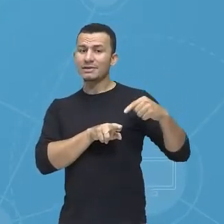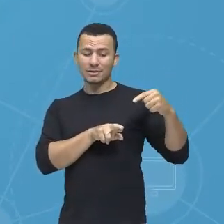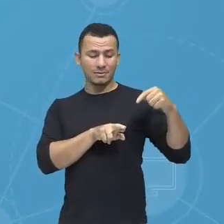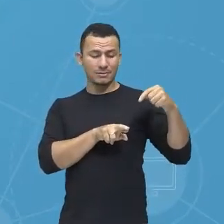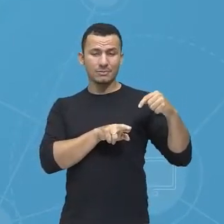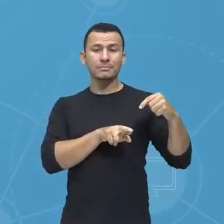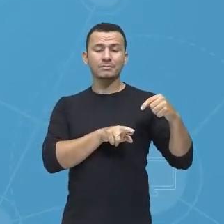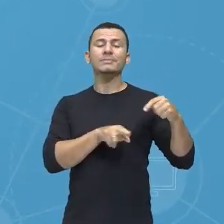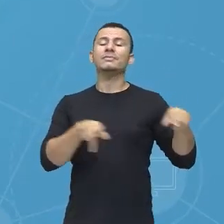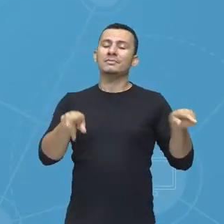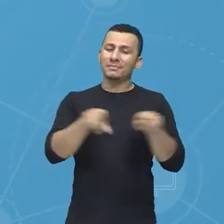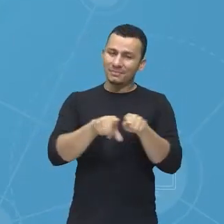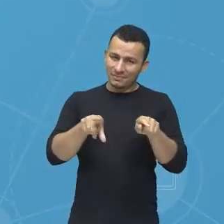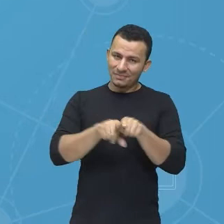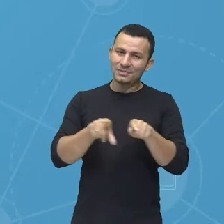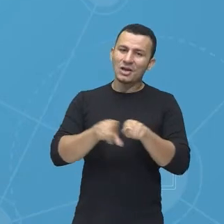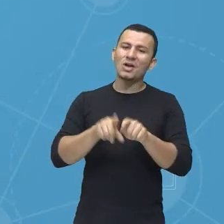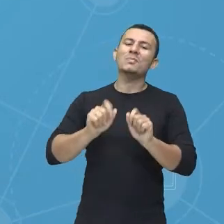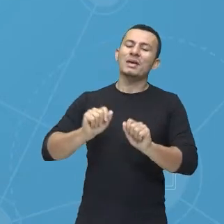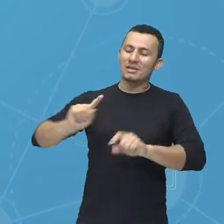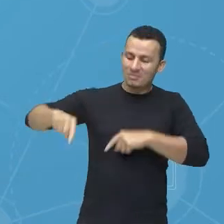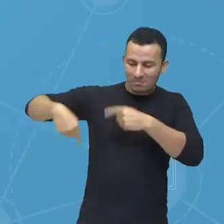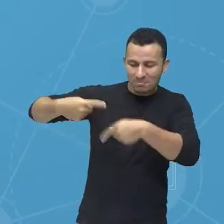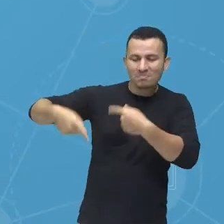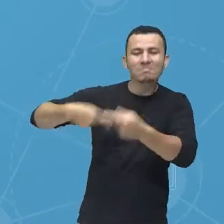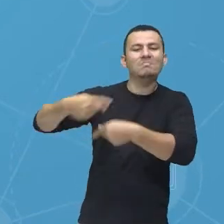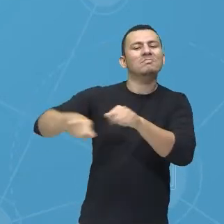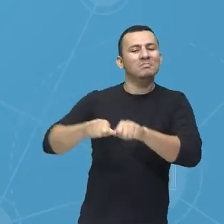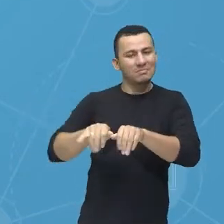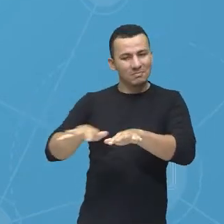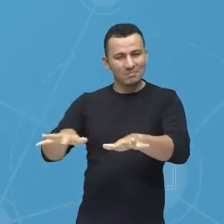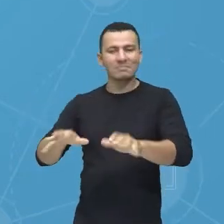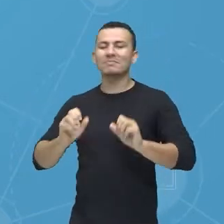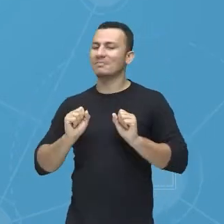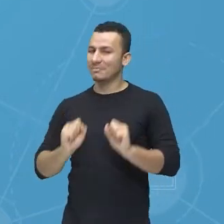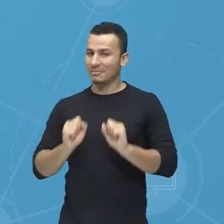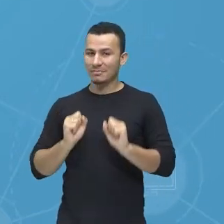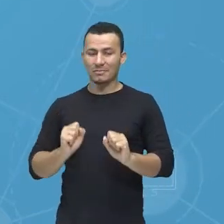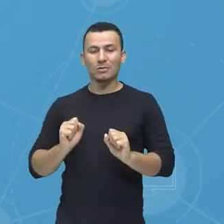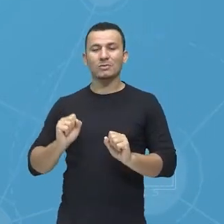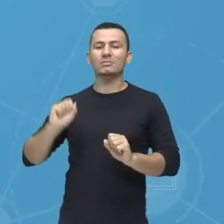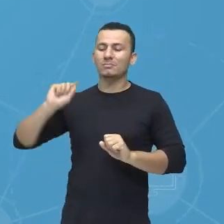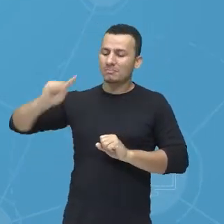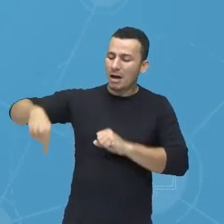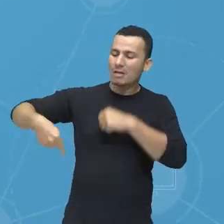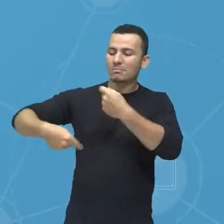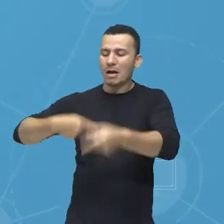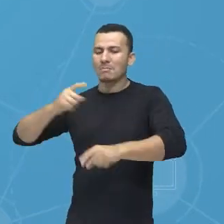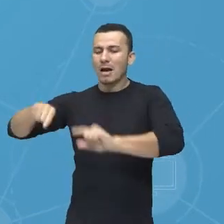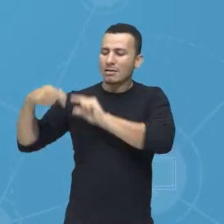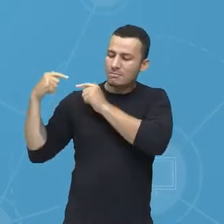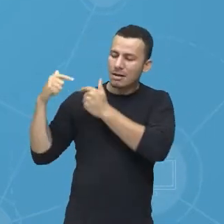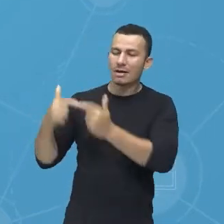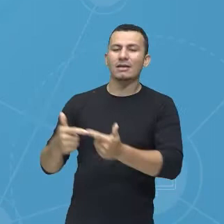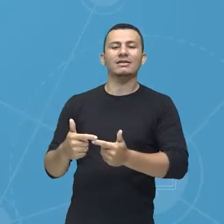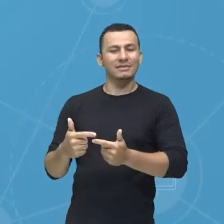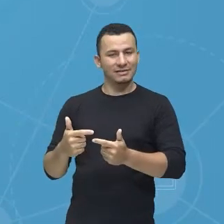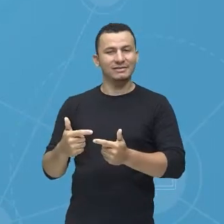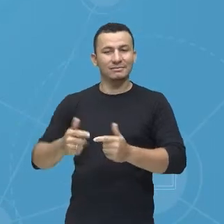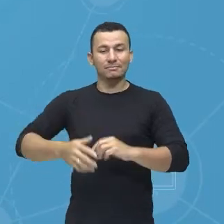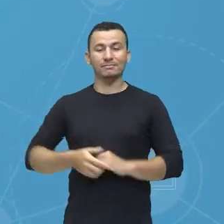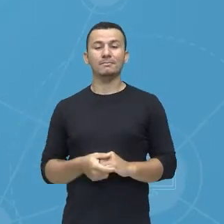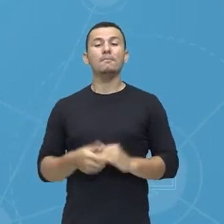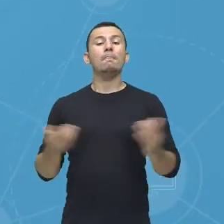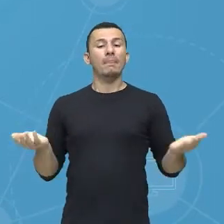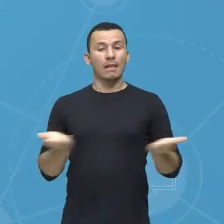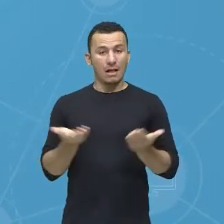falando, também vai transmitindo seus ensinamentos de geração para geração. Agora